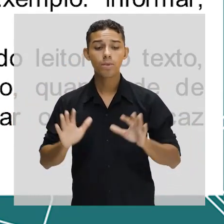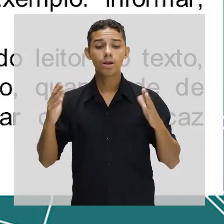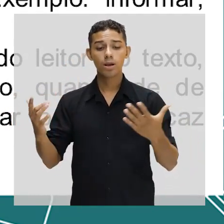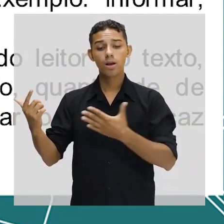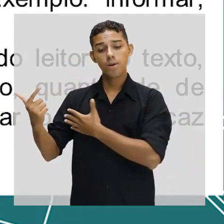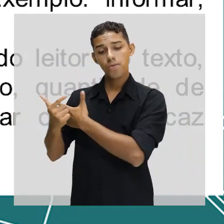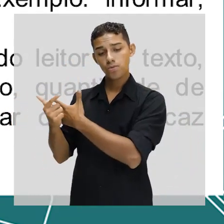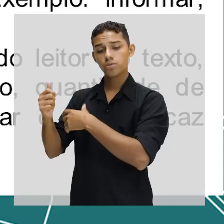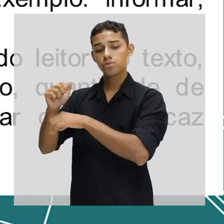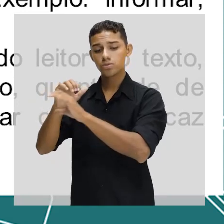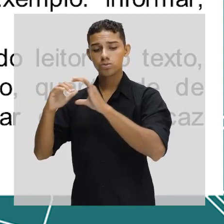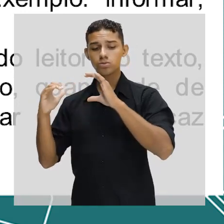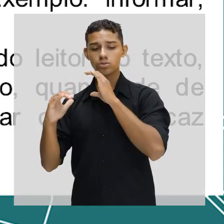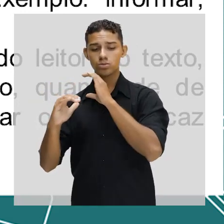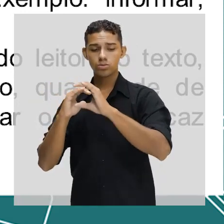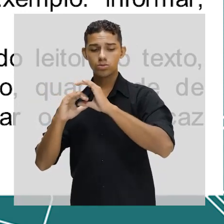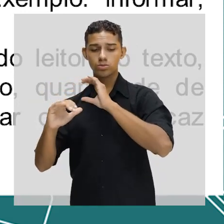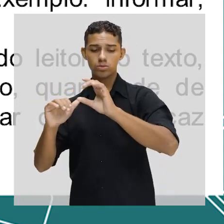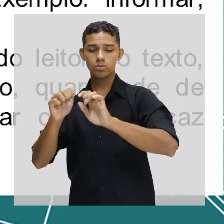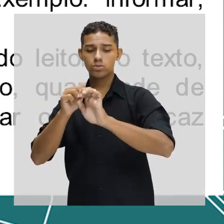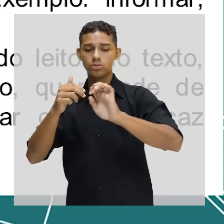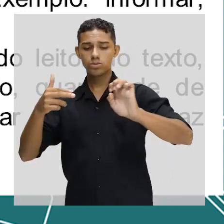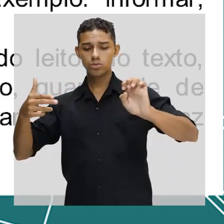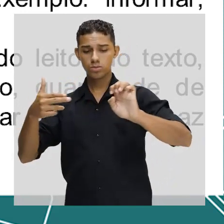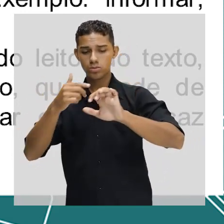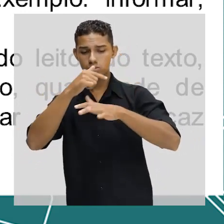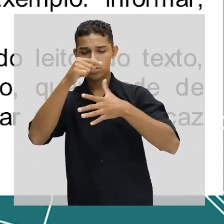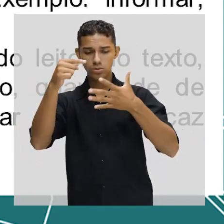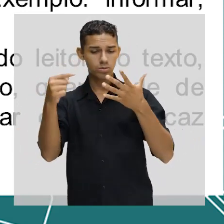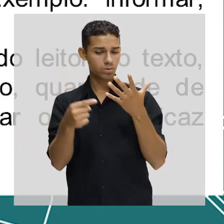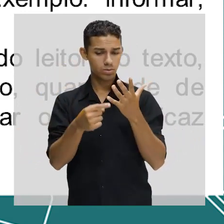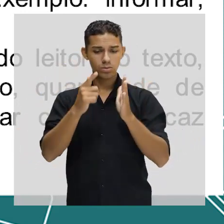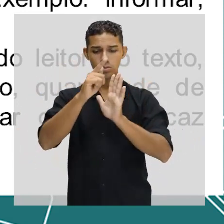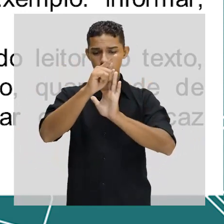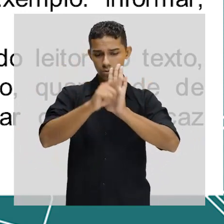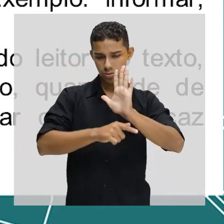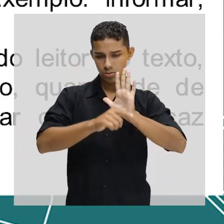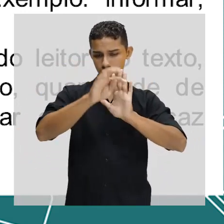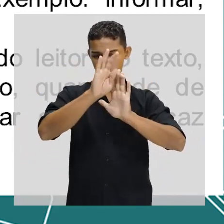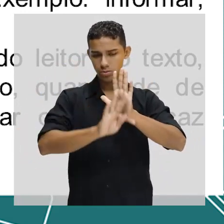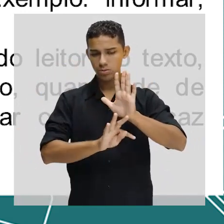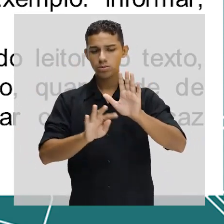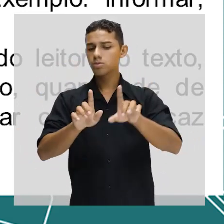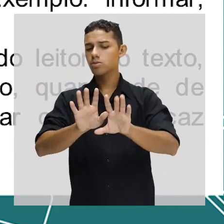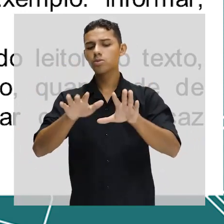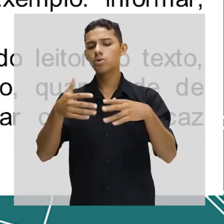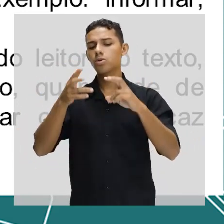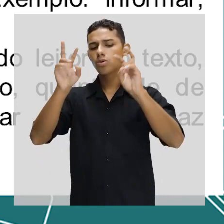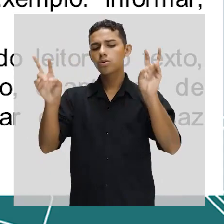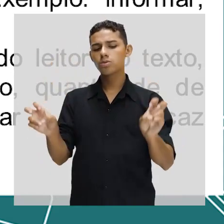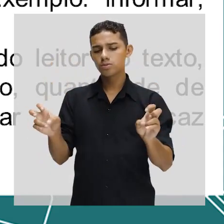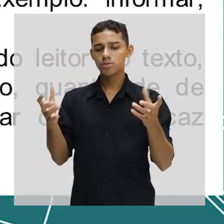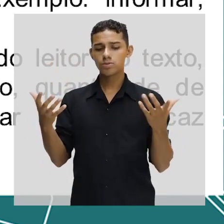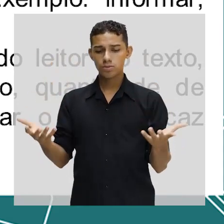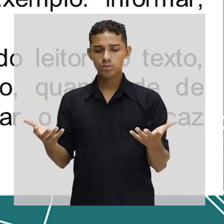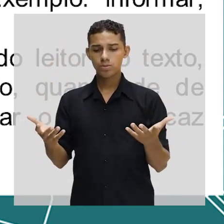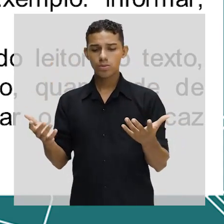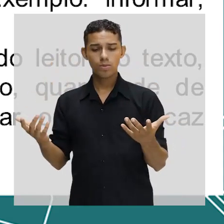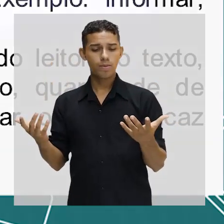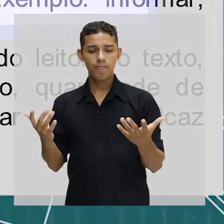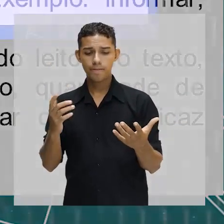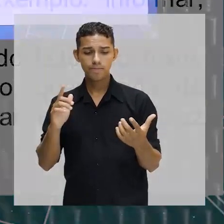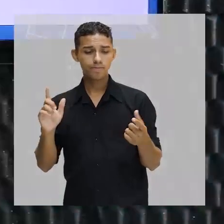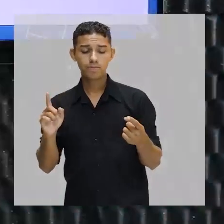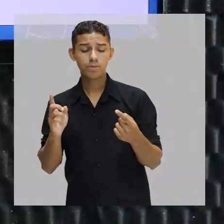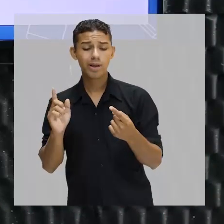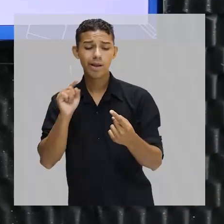que motivou a produção do texto. Esse texto fala sobre o quê? Qual é o tema desse texto, né? A finalidade, para